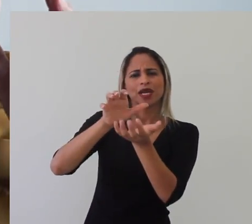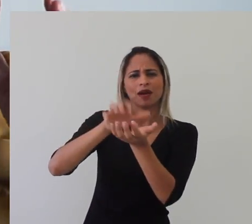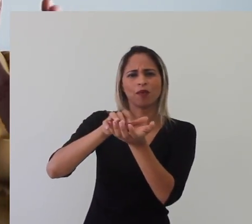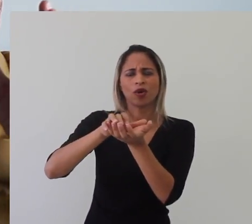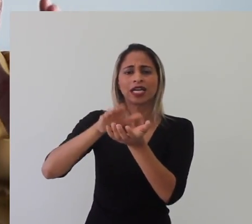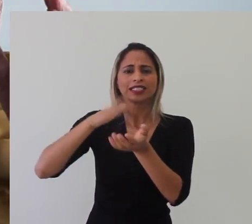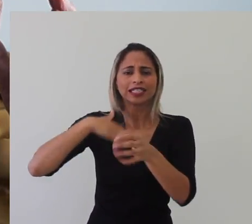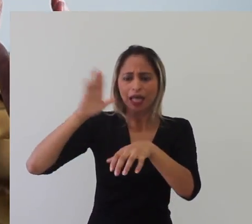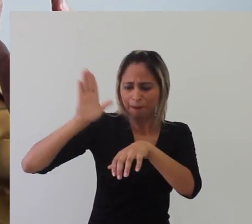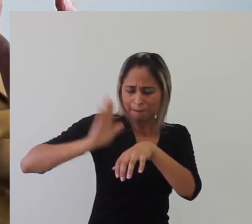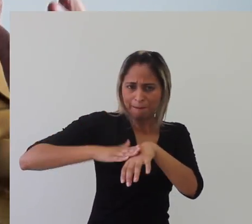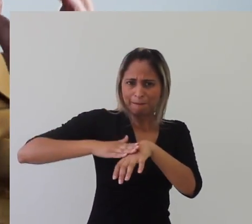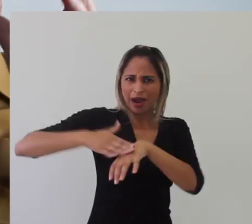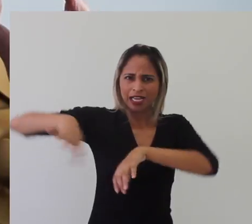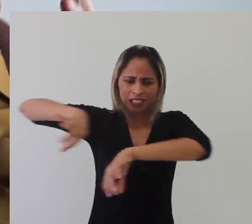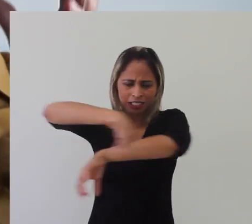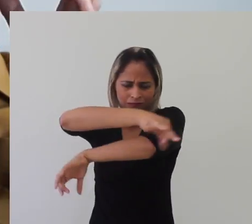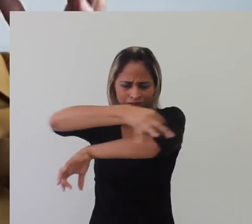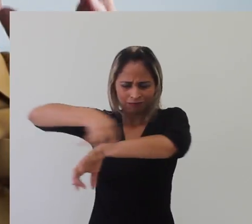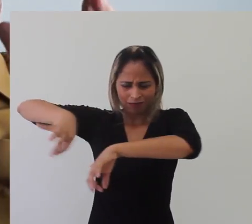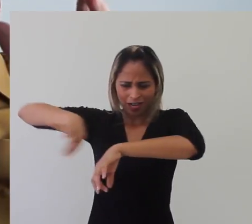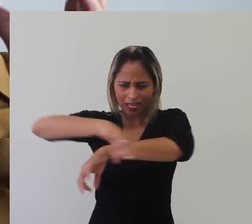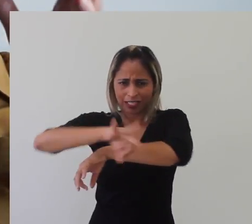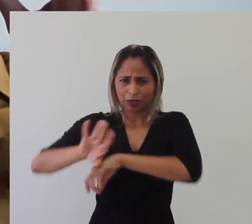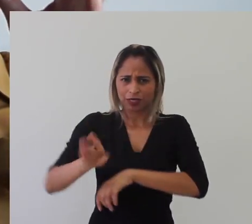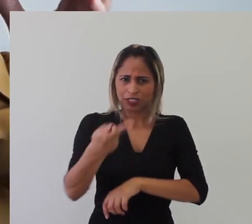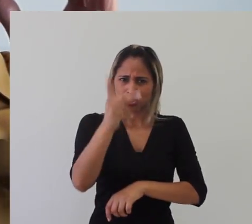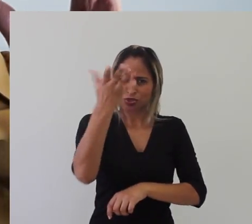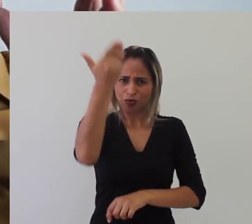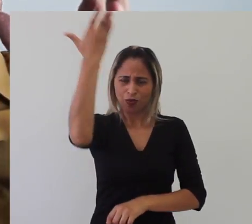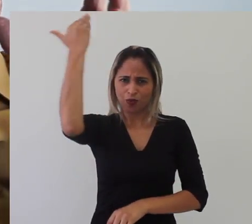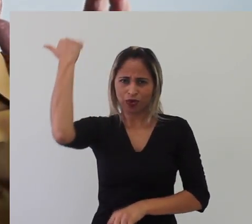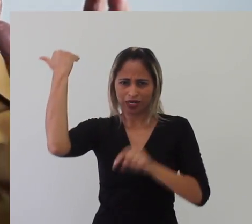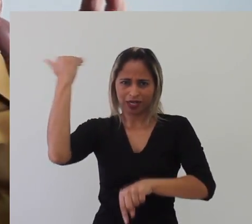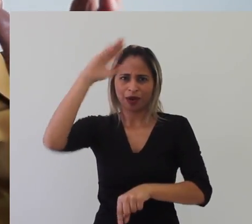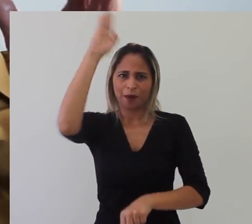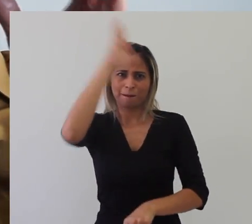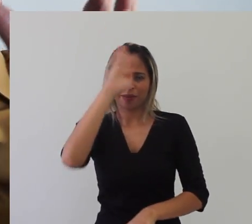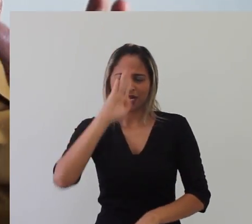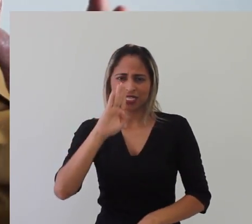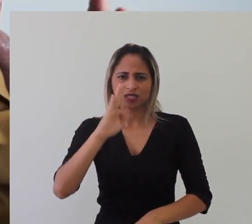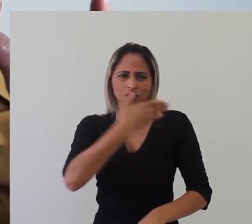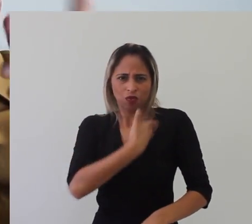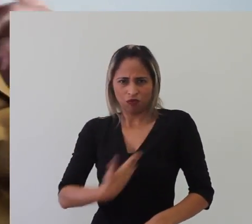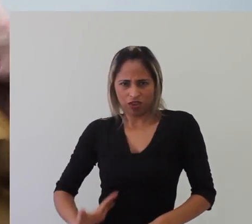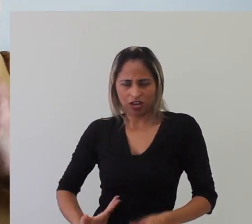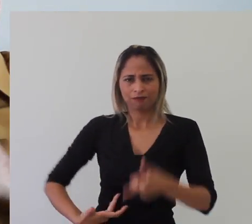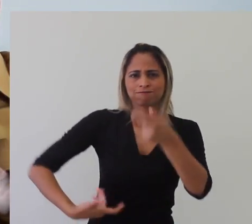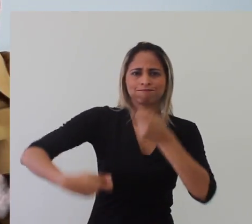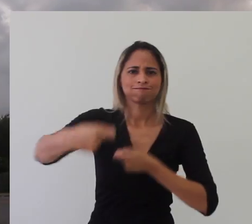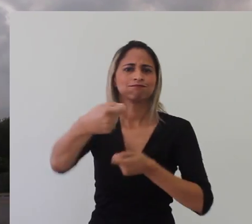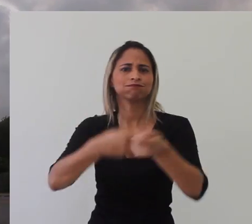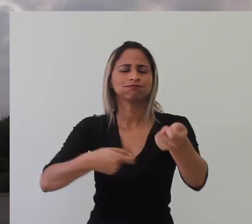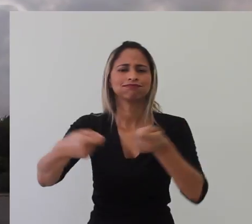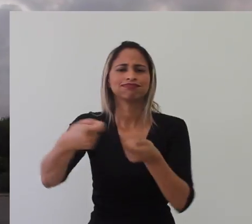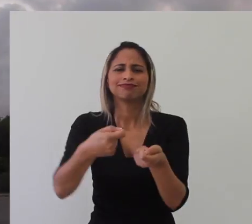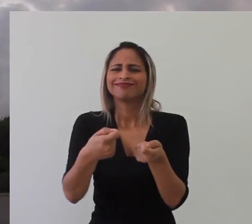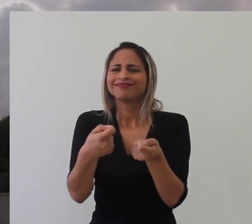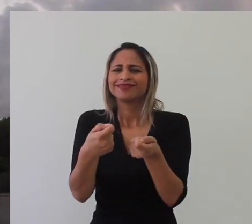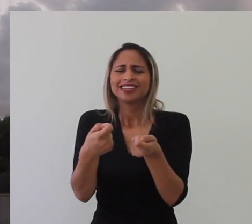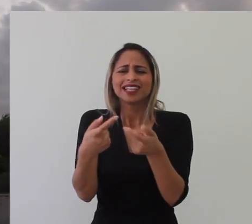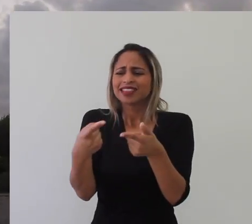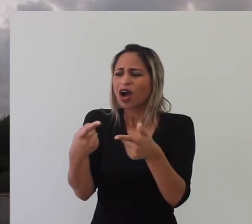que Pernambuco tem o maior conjunto arquitetônico histórico do Brasil. E para